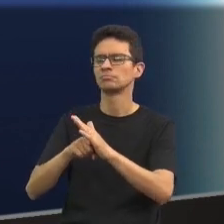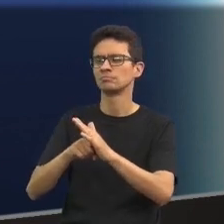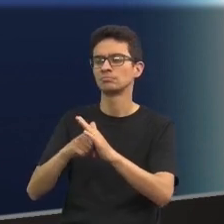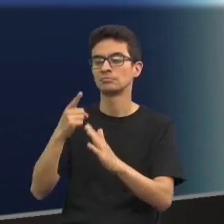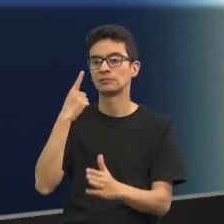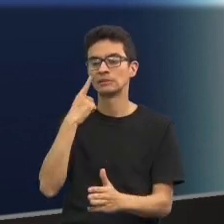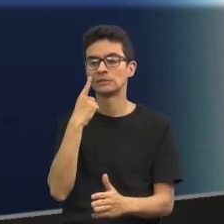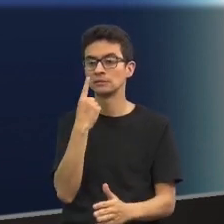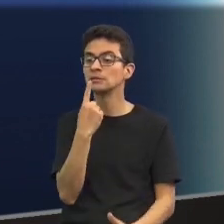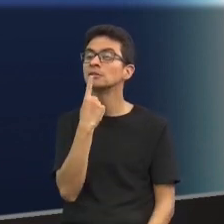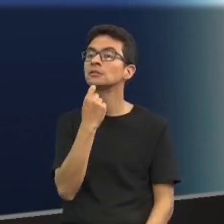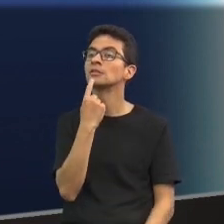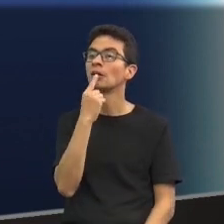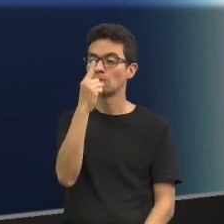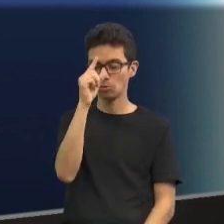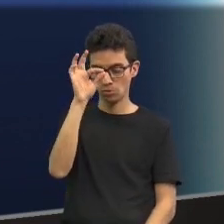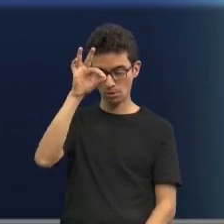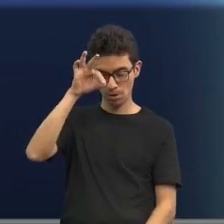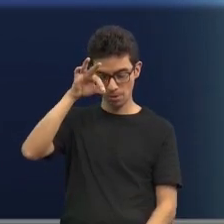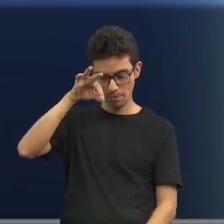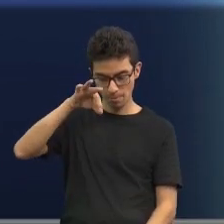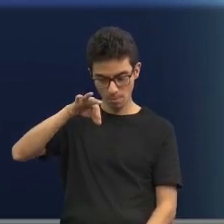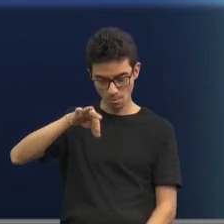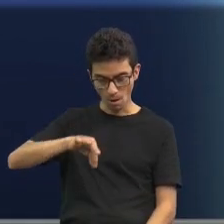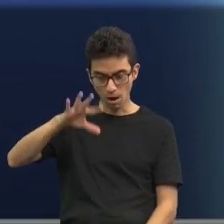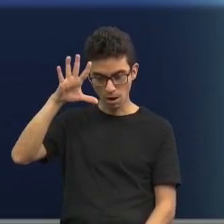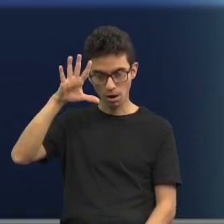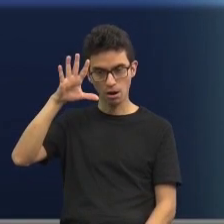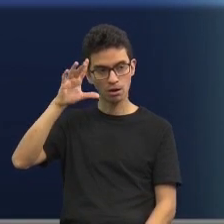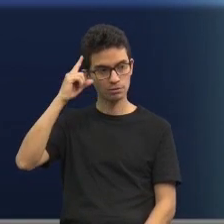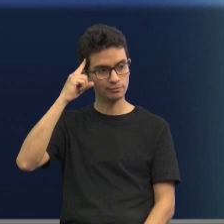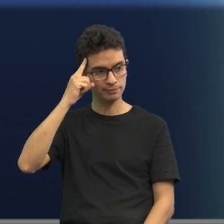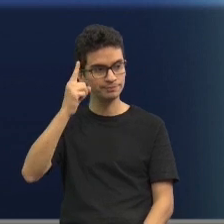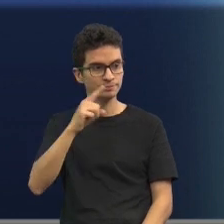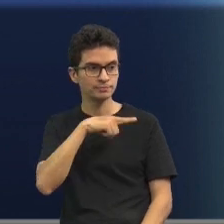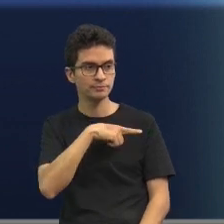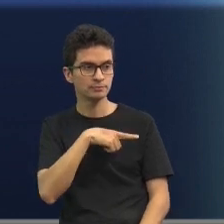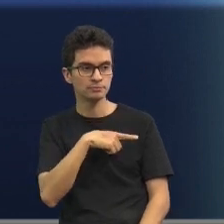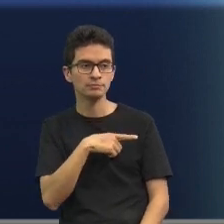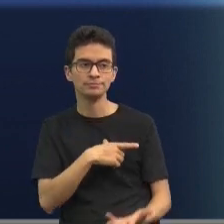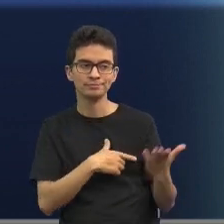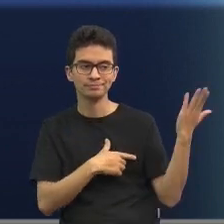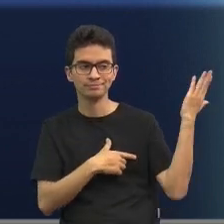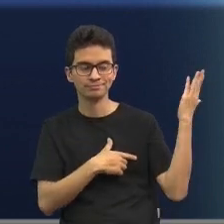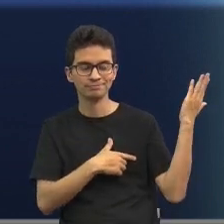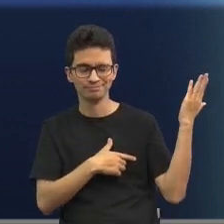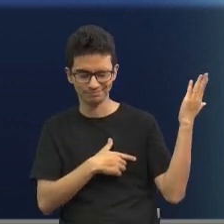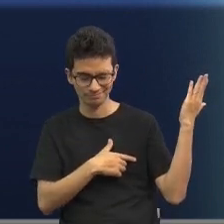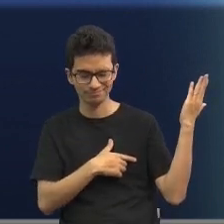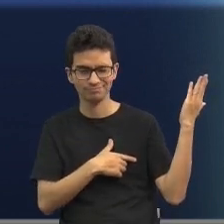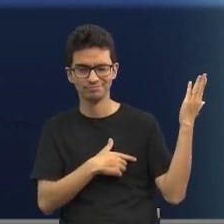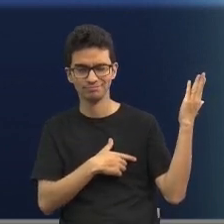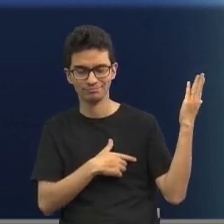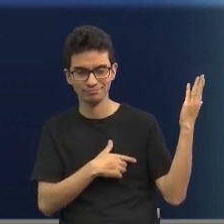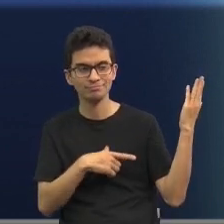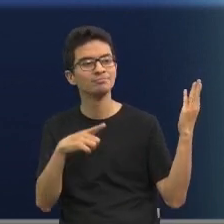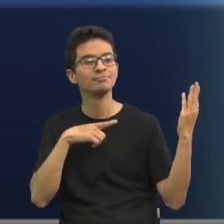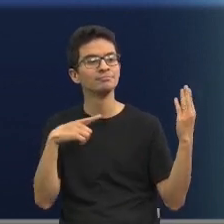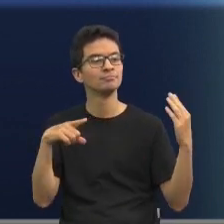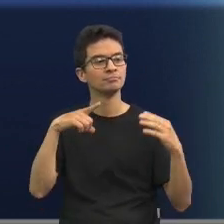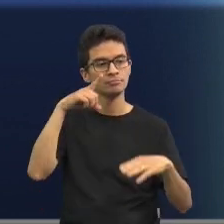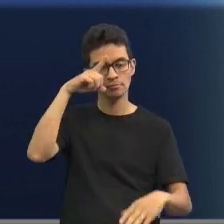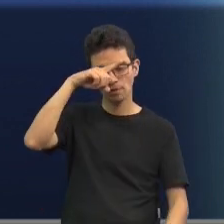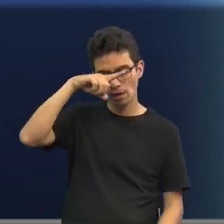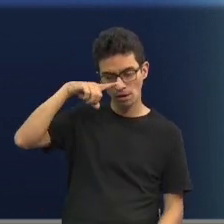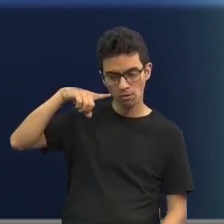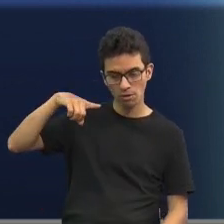no chão tem o esquema conforme vocês estão vendo aí o ângulo de impacto da gota de